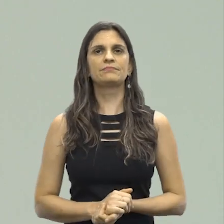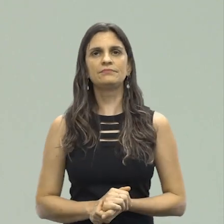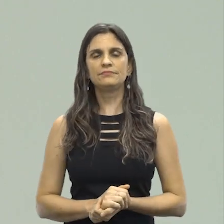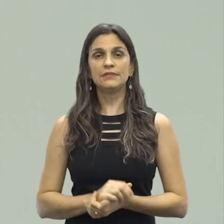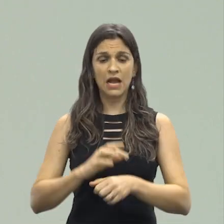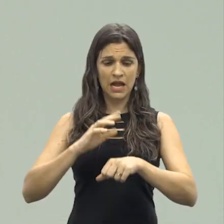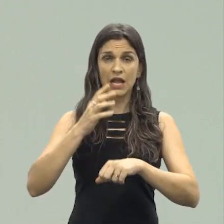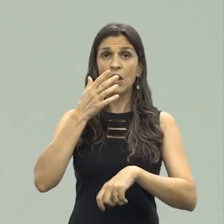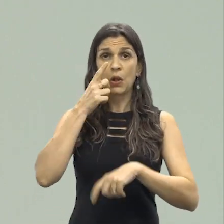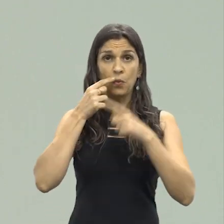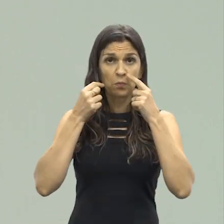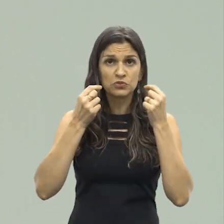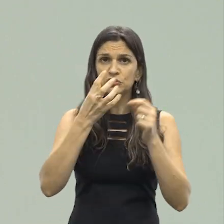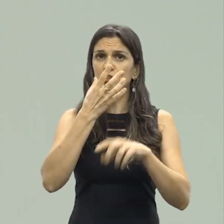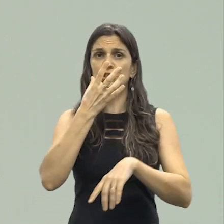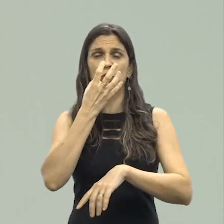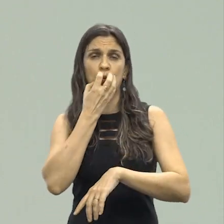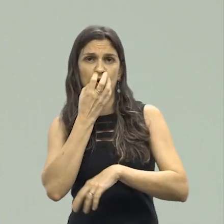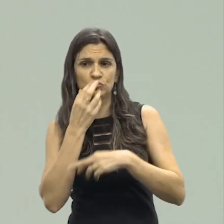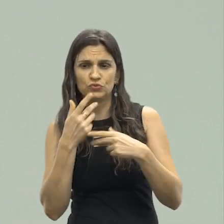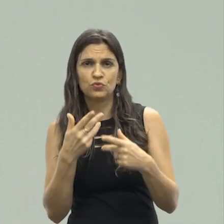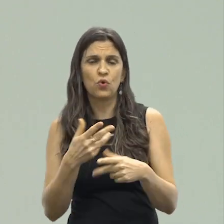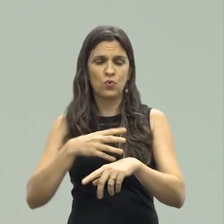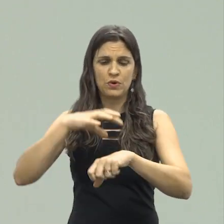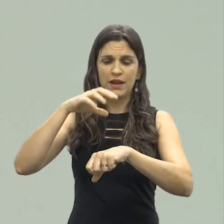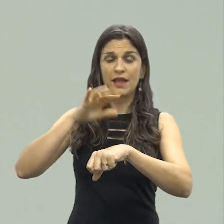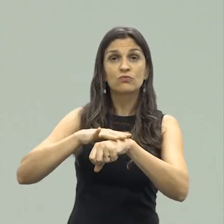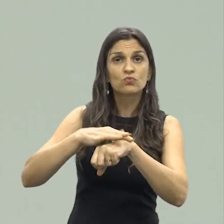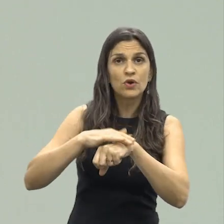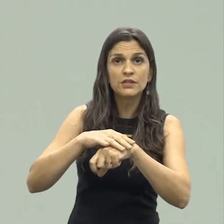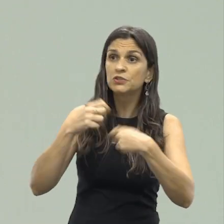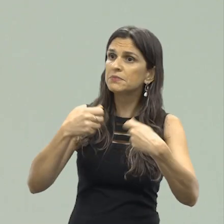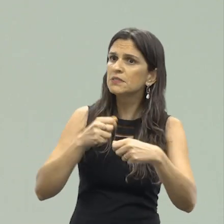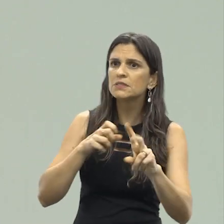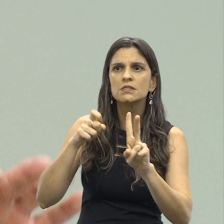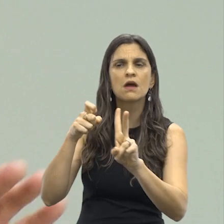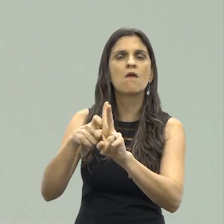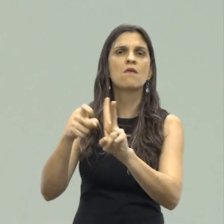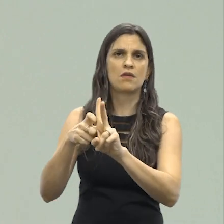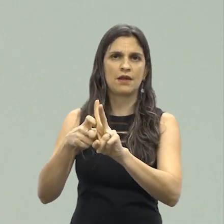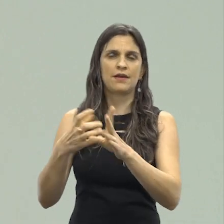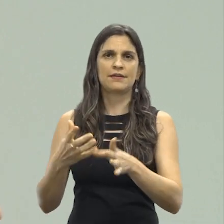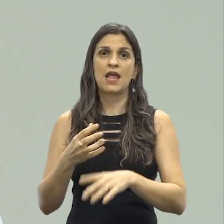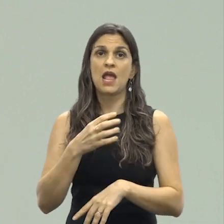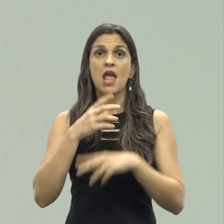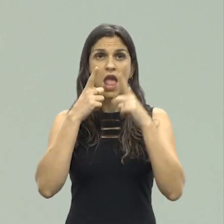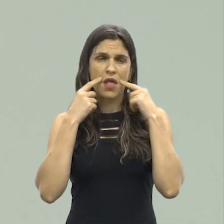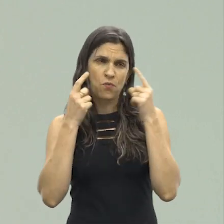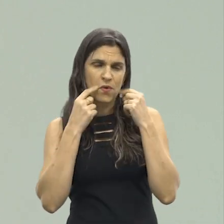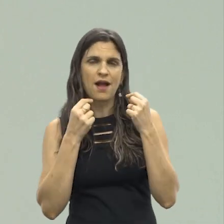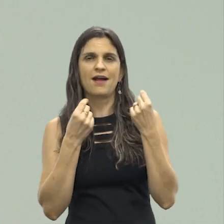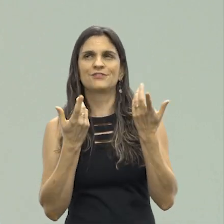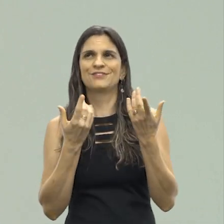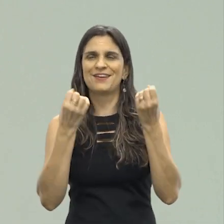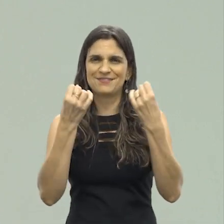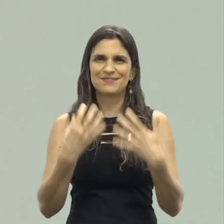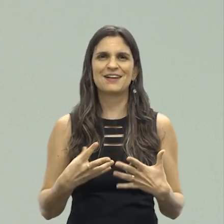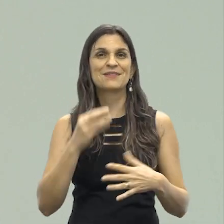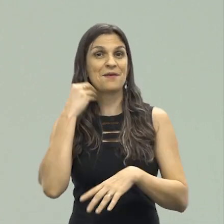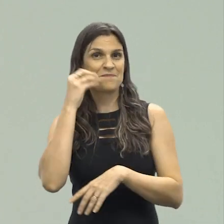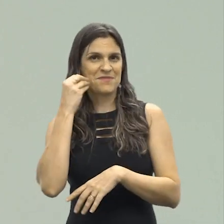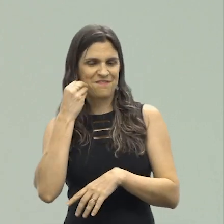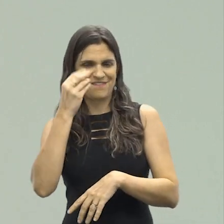ao veterinário, porque o gato, ele demora a demonstrar, eu estou falando de gato porque eu tenho mais gato, tenho mais contato com gatos, mas